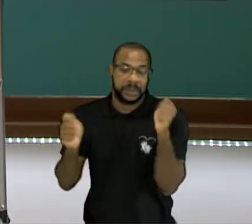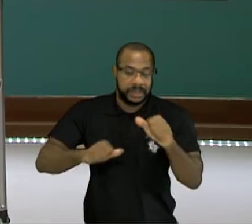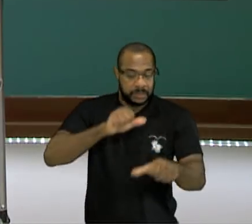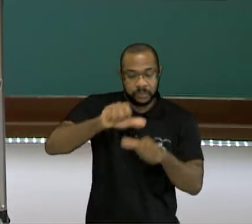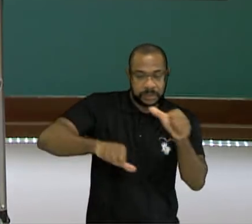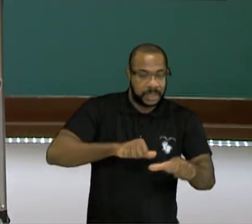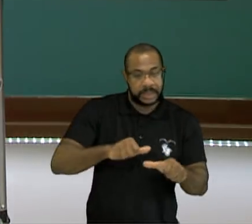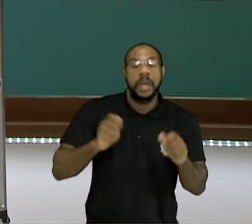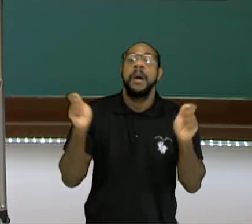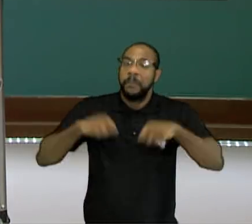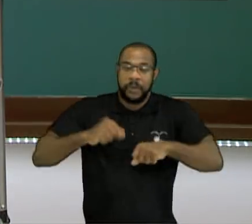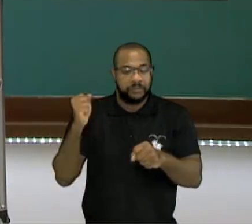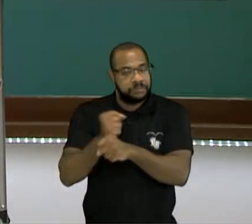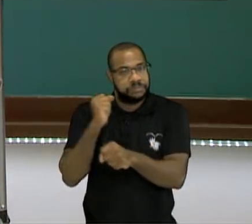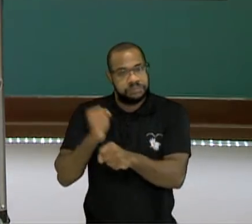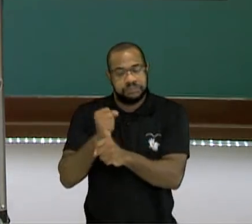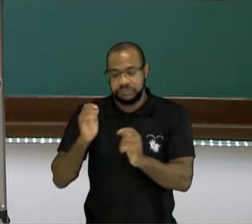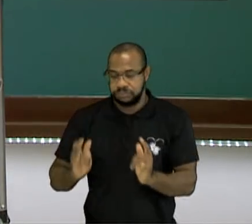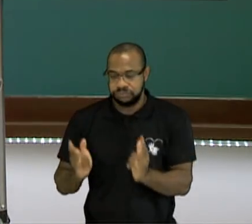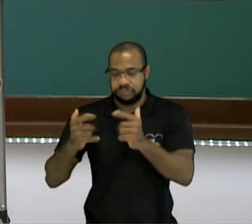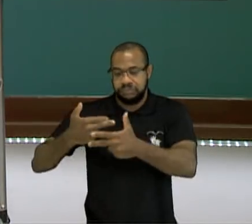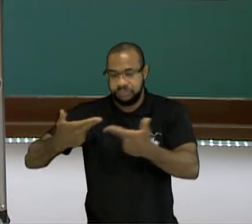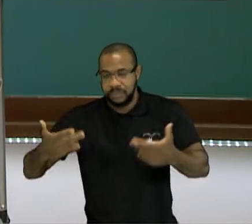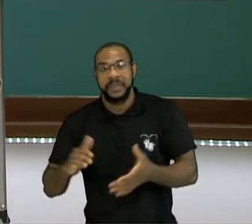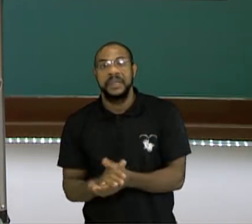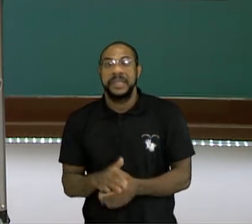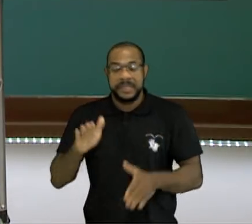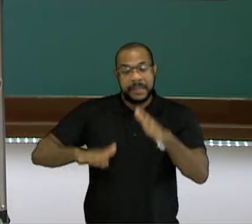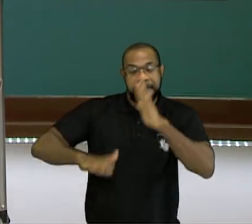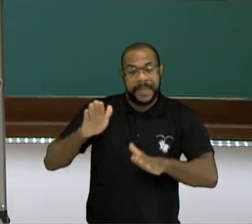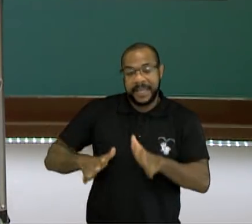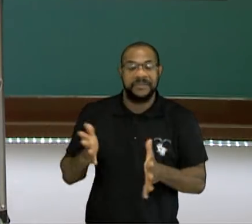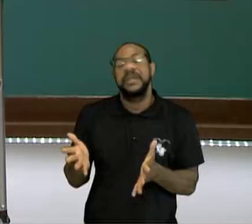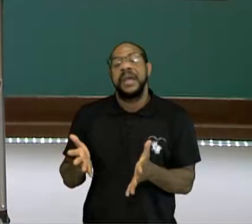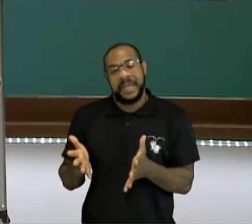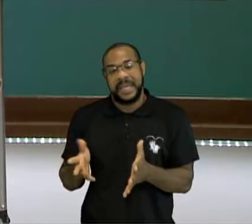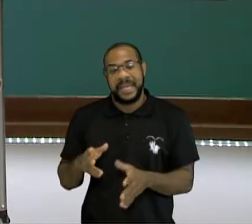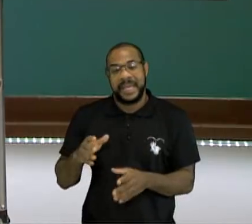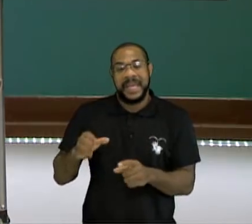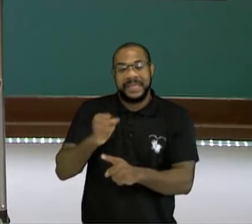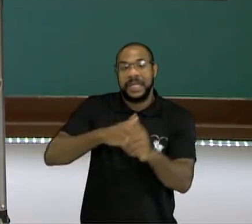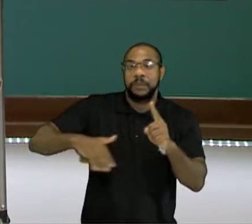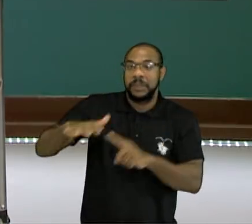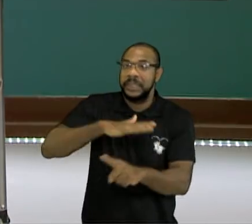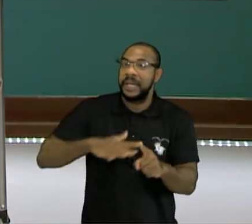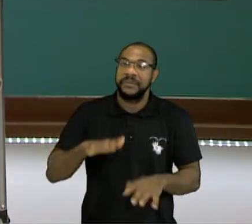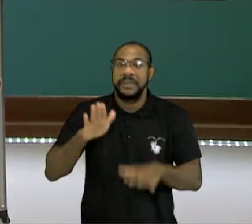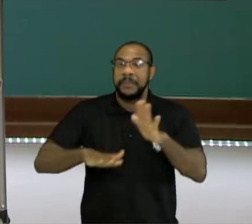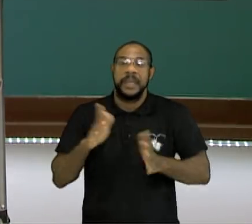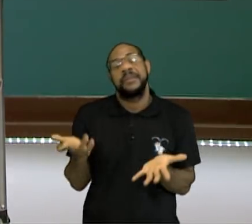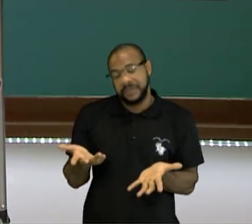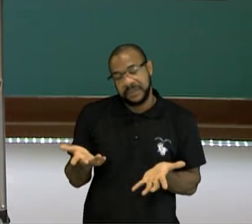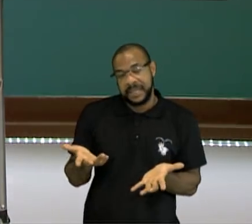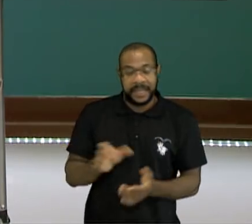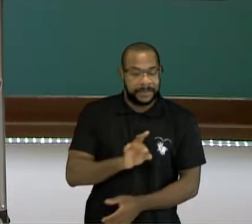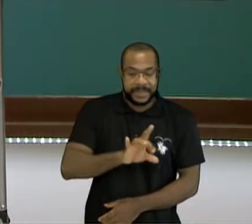a partir daquela sociedade, das características como aquela sociedade vive, da maneira de